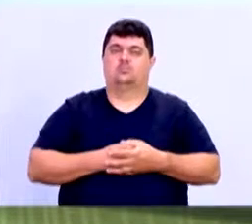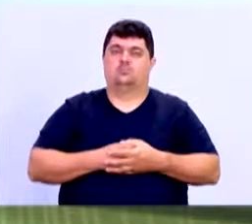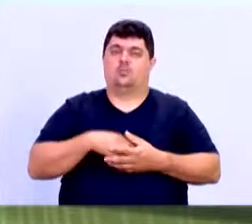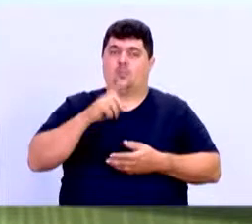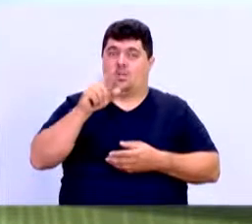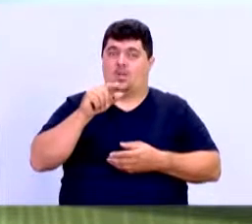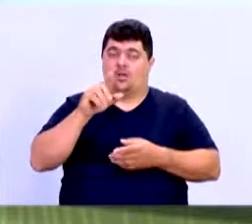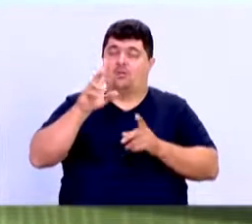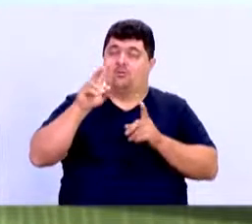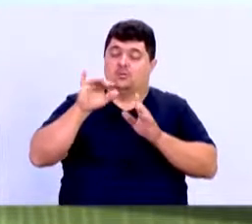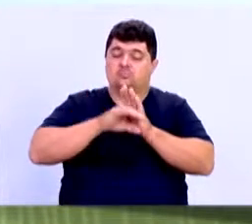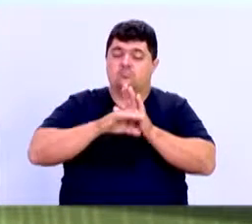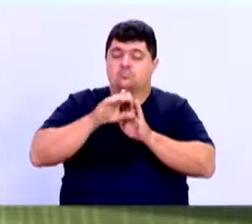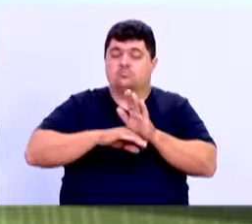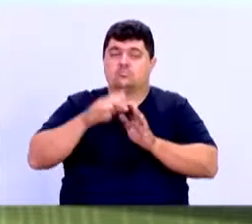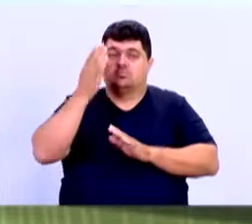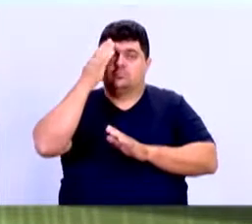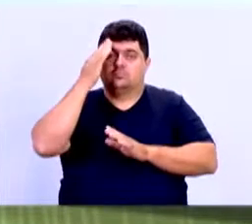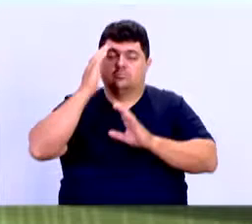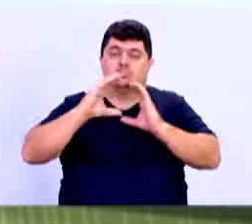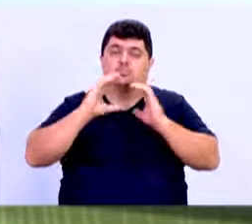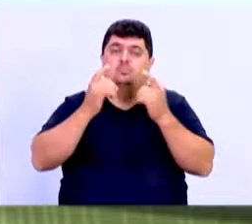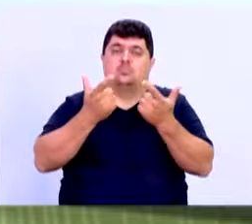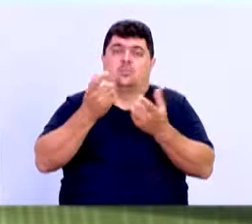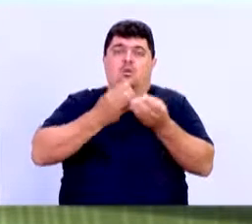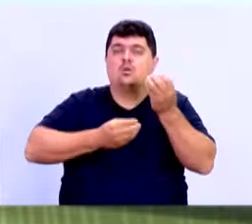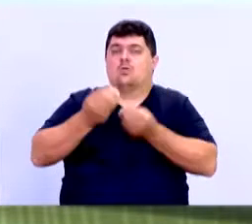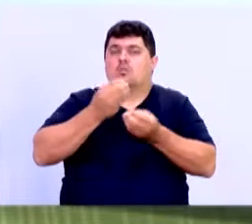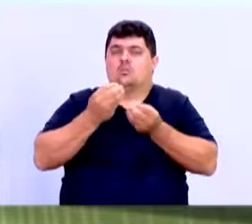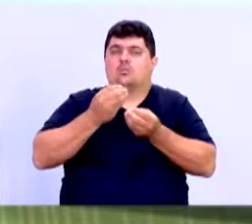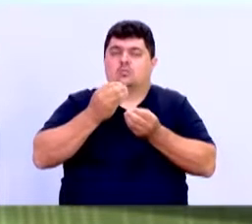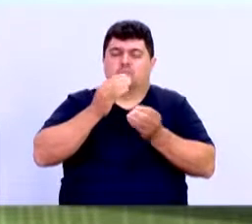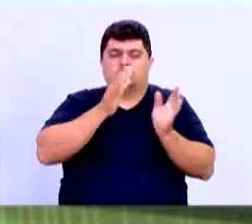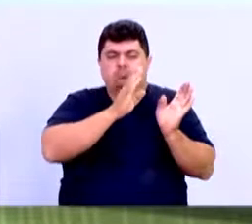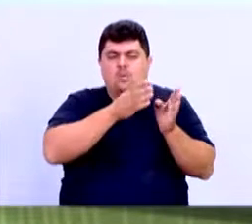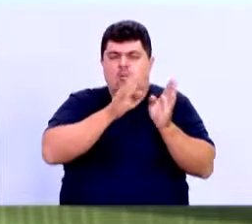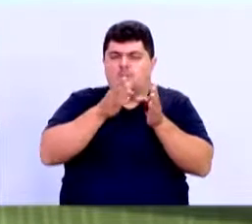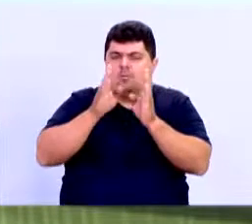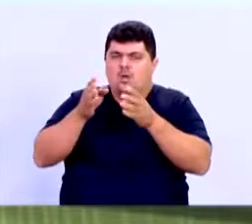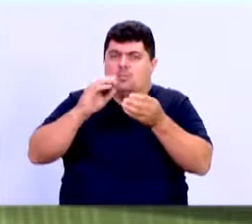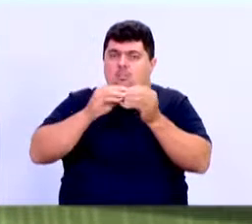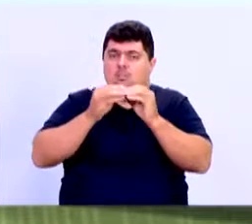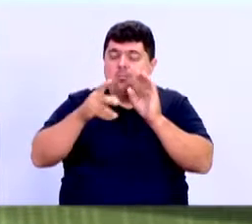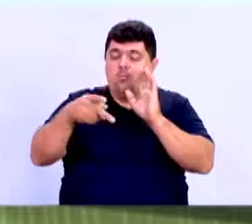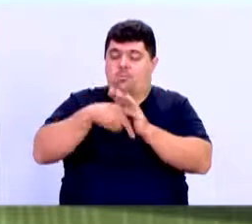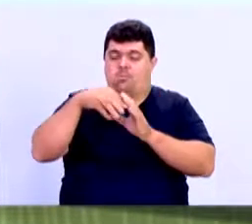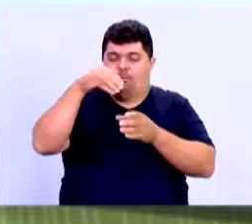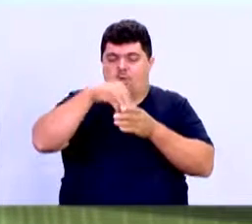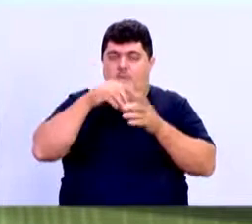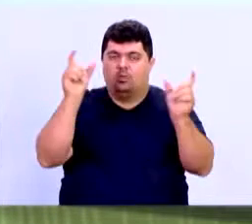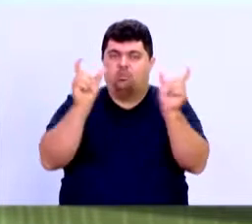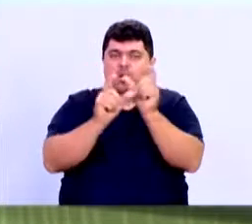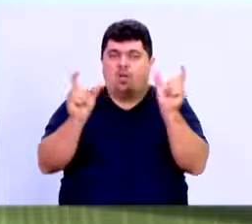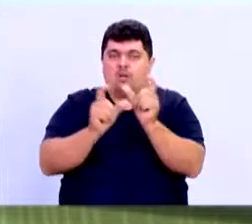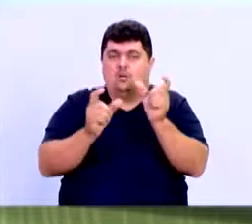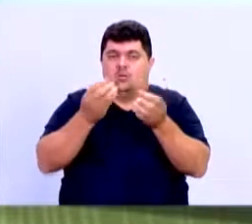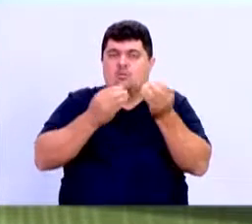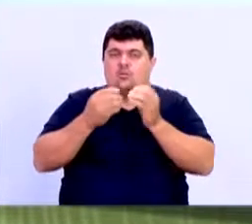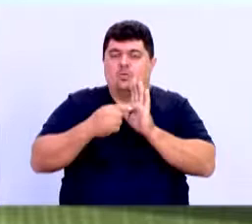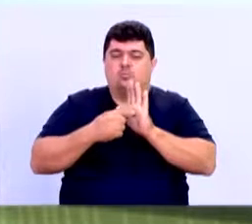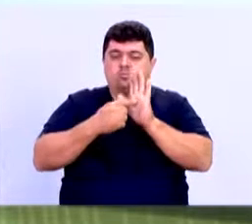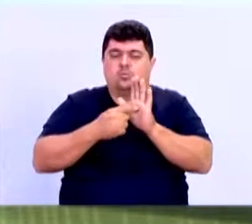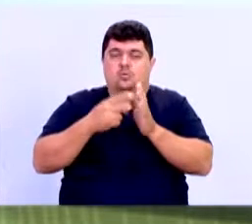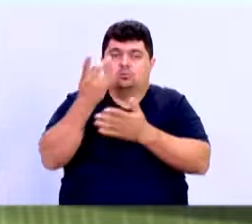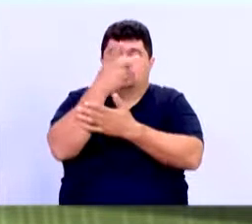a gente conceitualmente vai entender do que se trata cada parte do nosso banco de dados e como que a gente faz uma